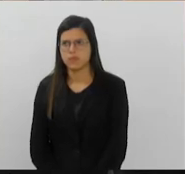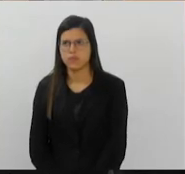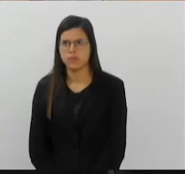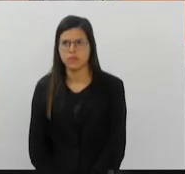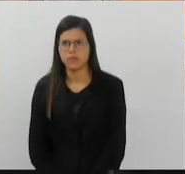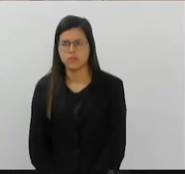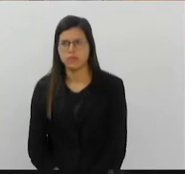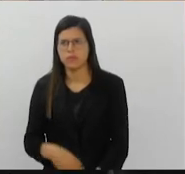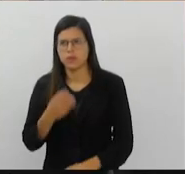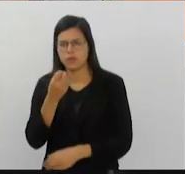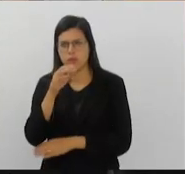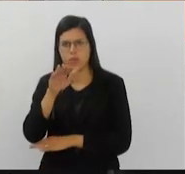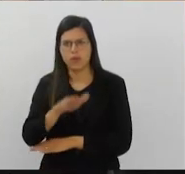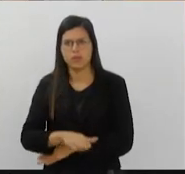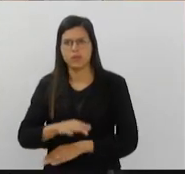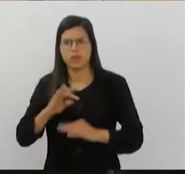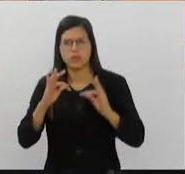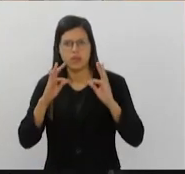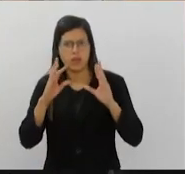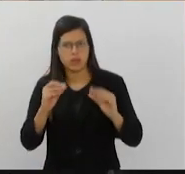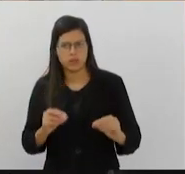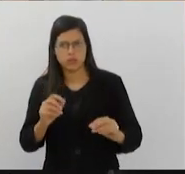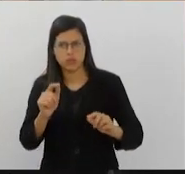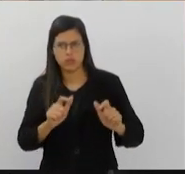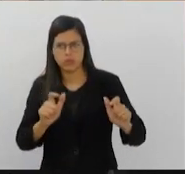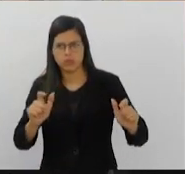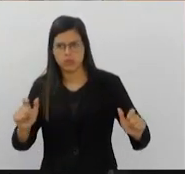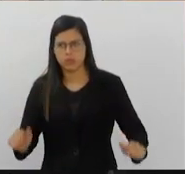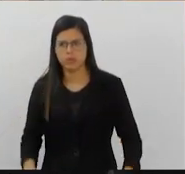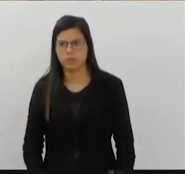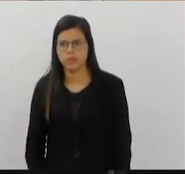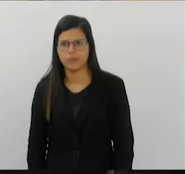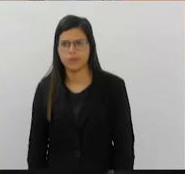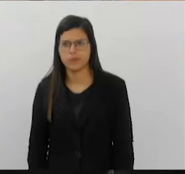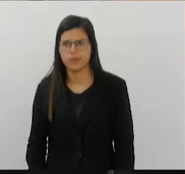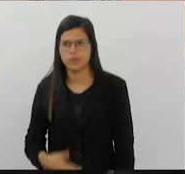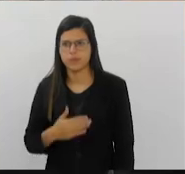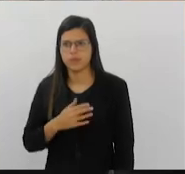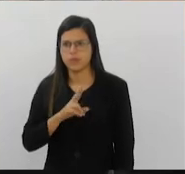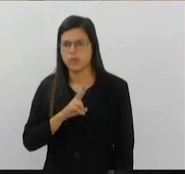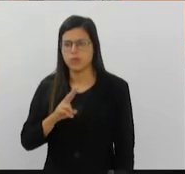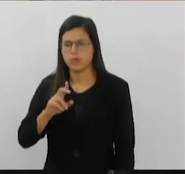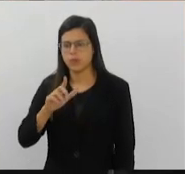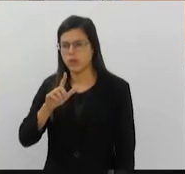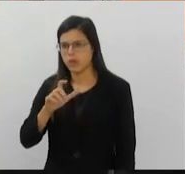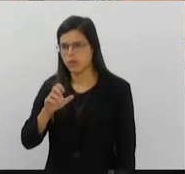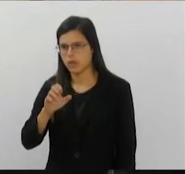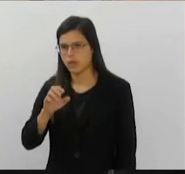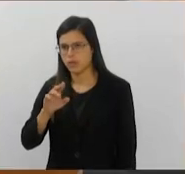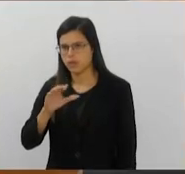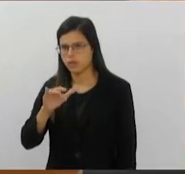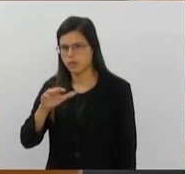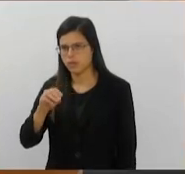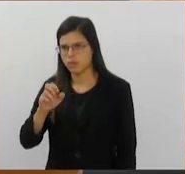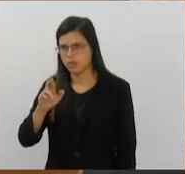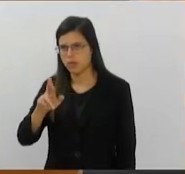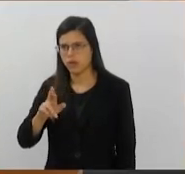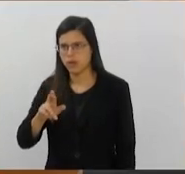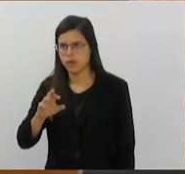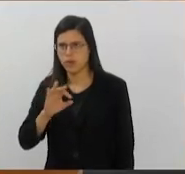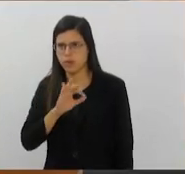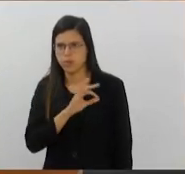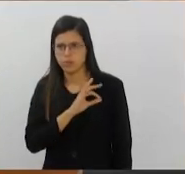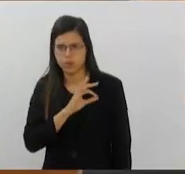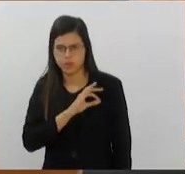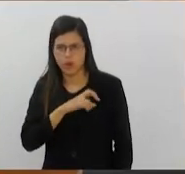Boa tarde a todos, todas e todas. O meu nome é Alessimar Rúbia, sou policial penal do